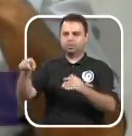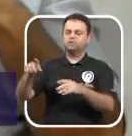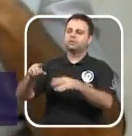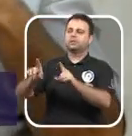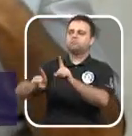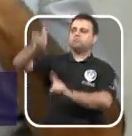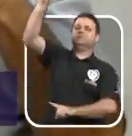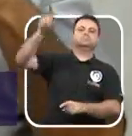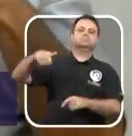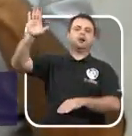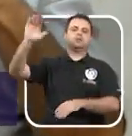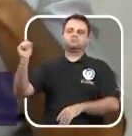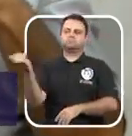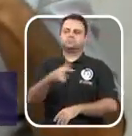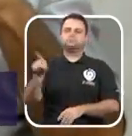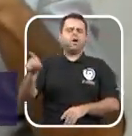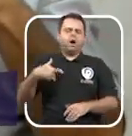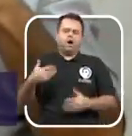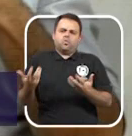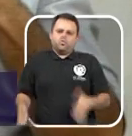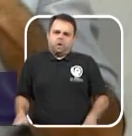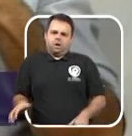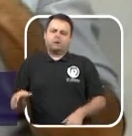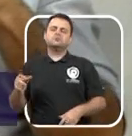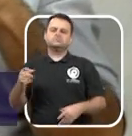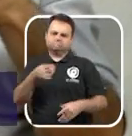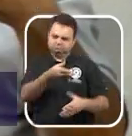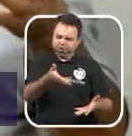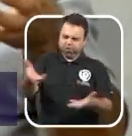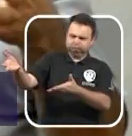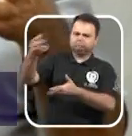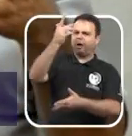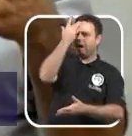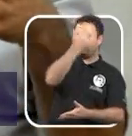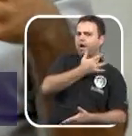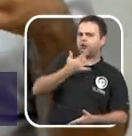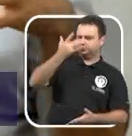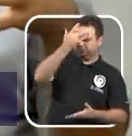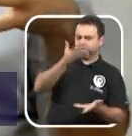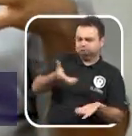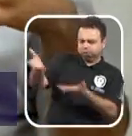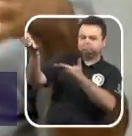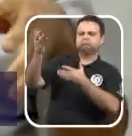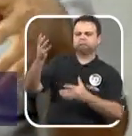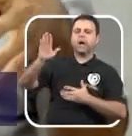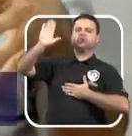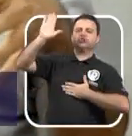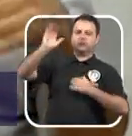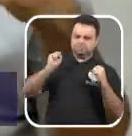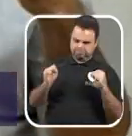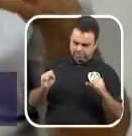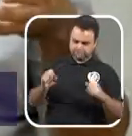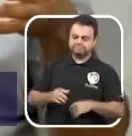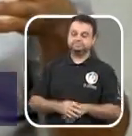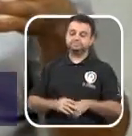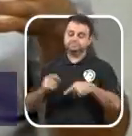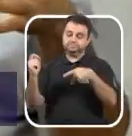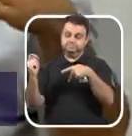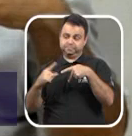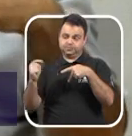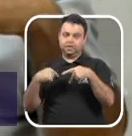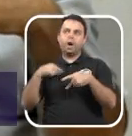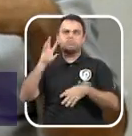capital. E abriu mão para o Haddad ser candidato. E nós fizemos um entendimento. O pessoal abriu mão,